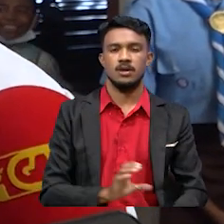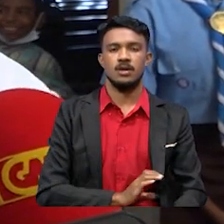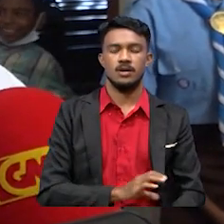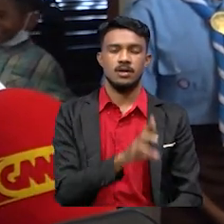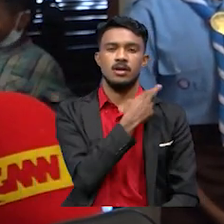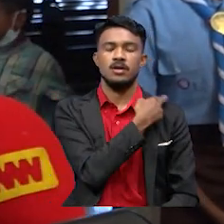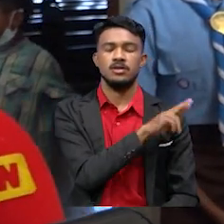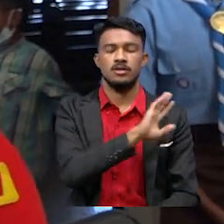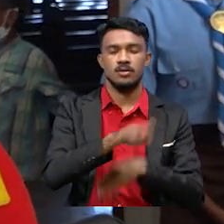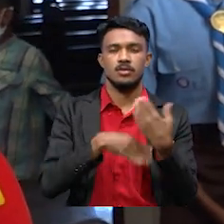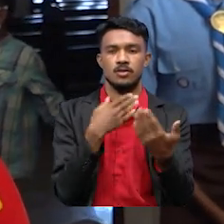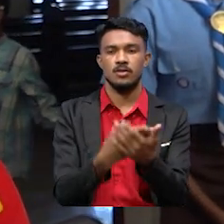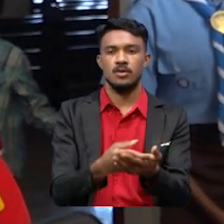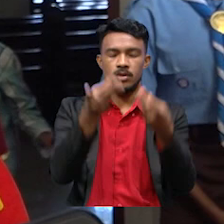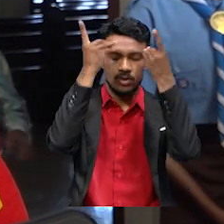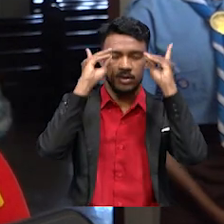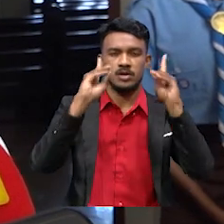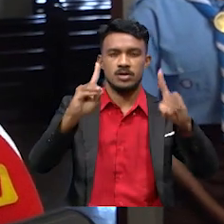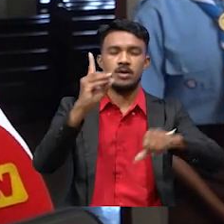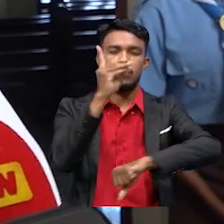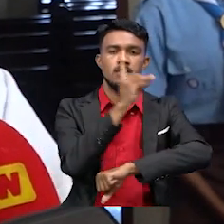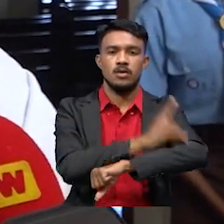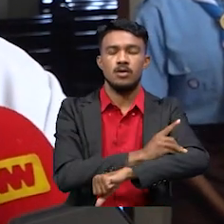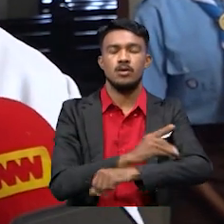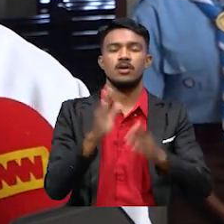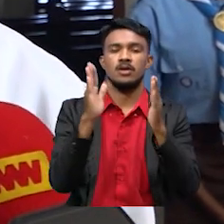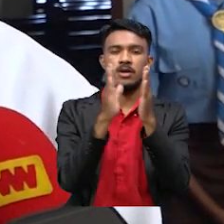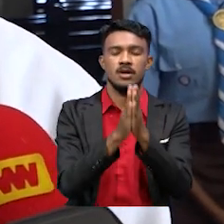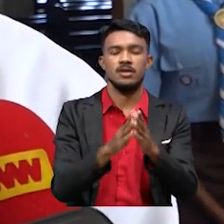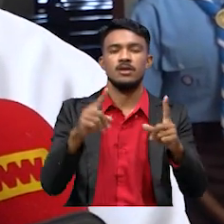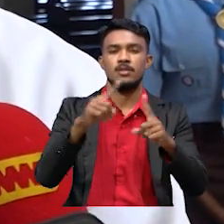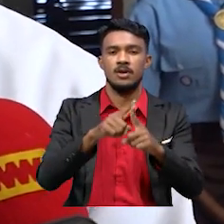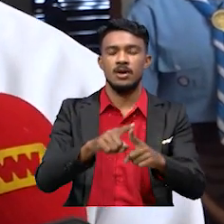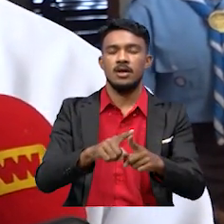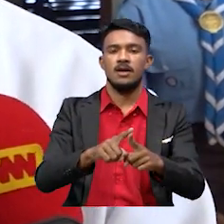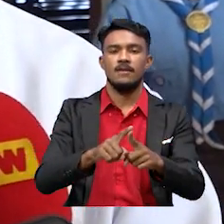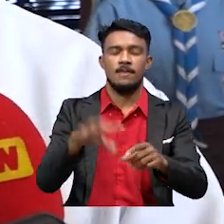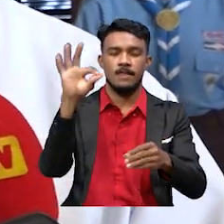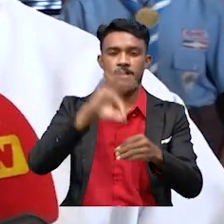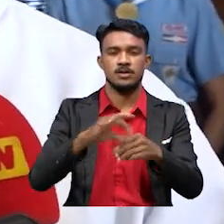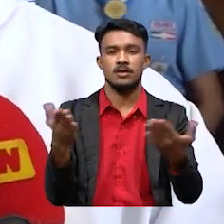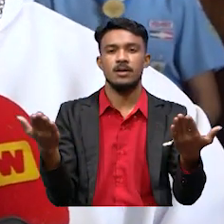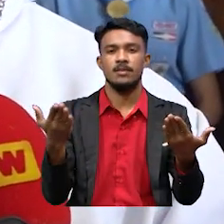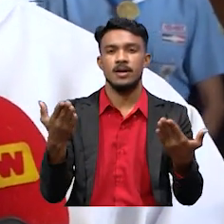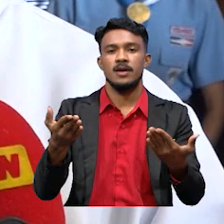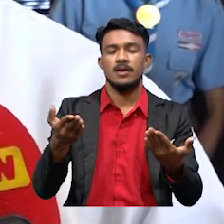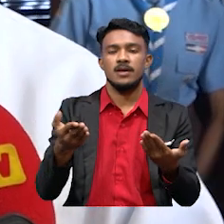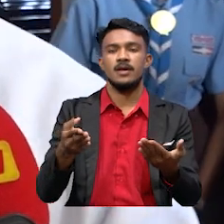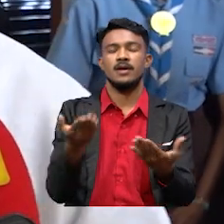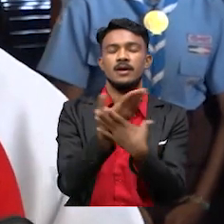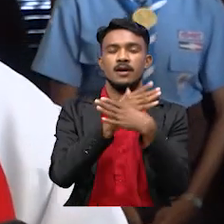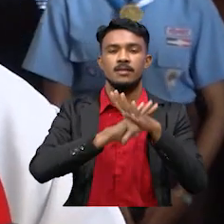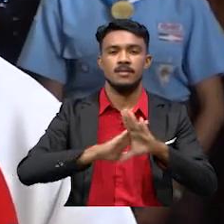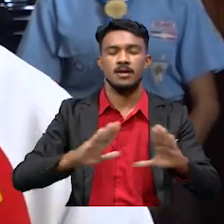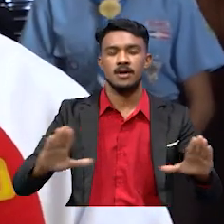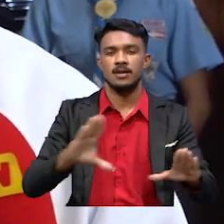nem te dedica, loro ainda nem lorong reza ba eleição é bem hakmate reza atu marau magni espírito né logo